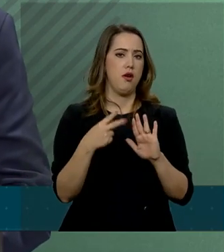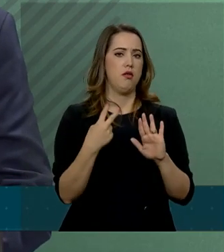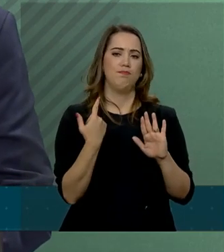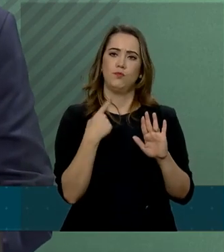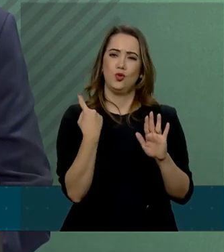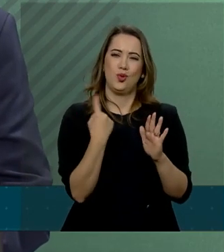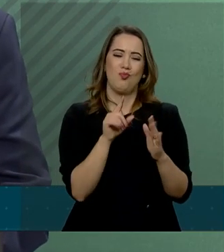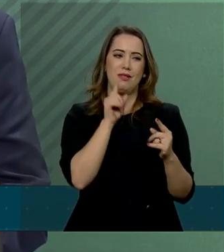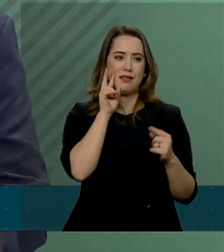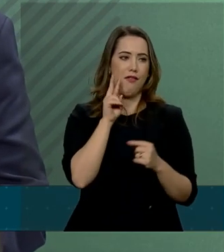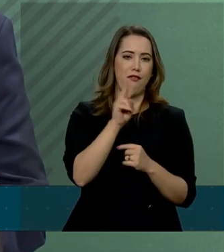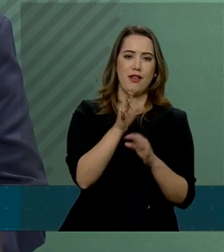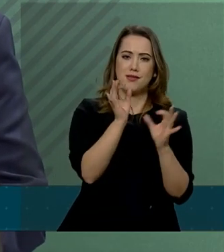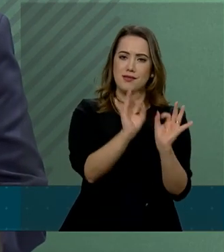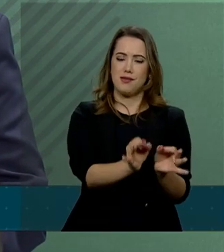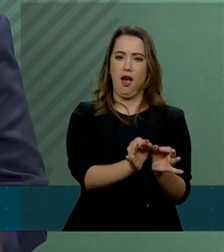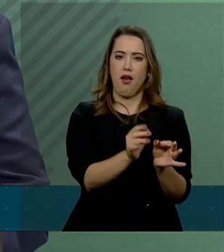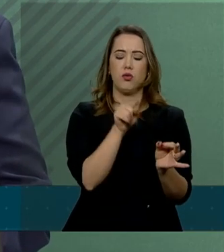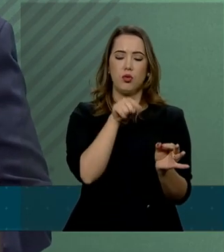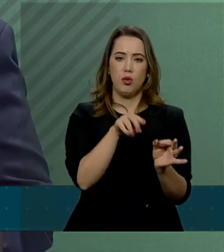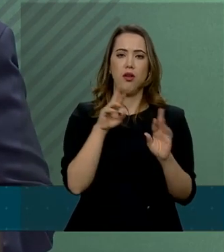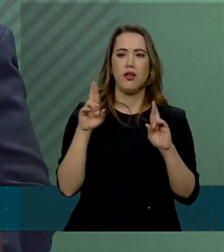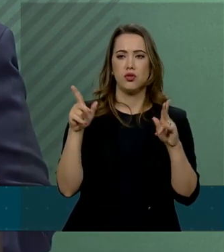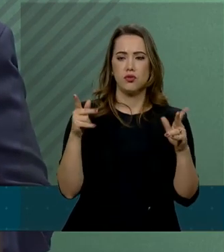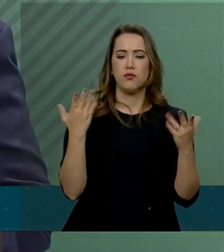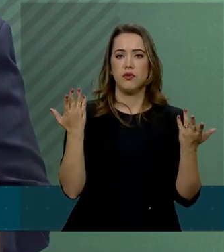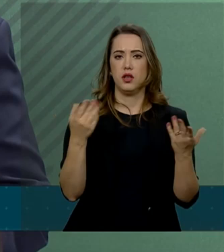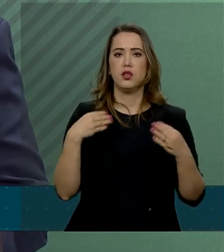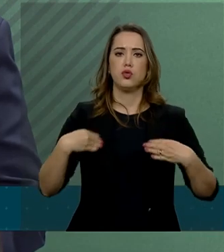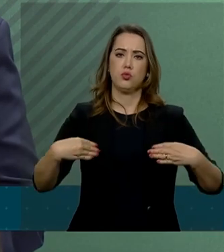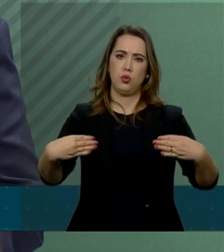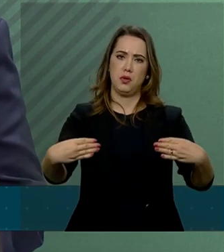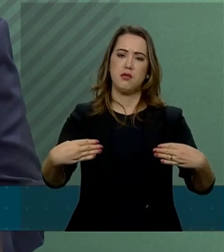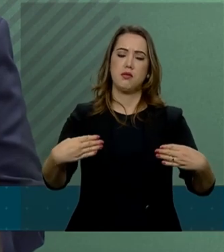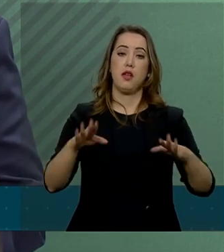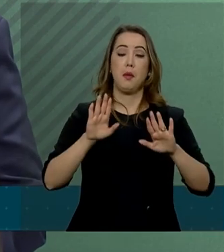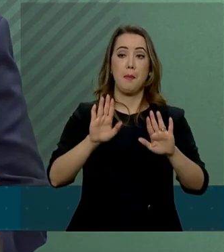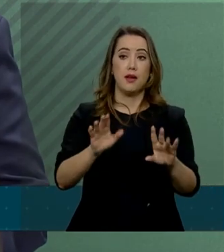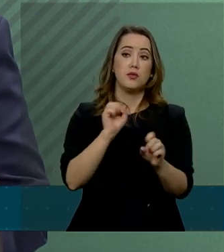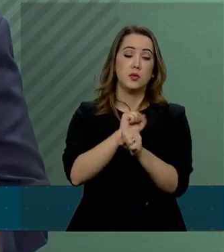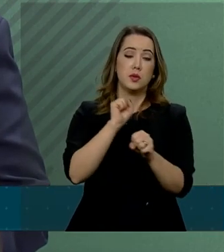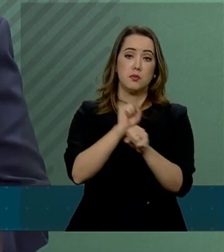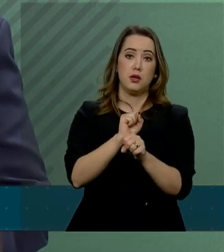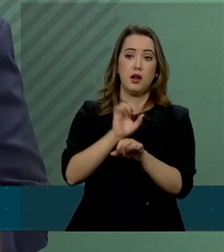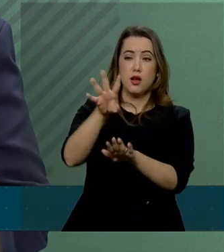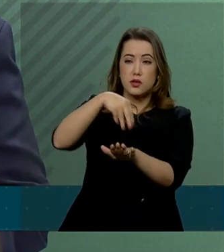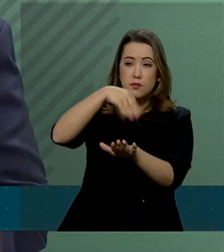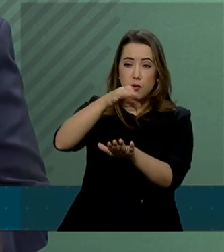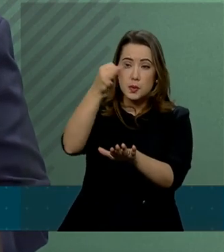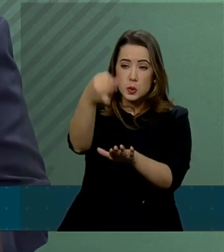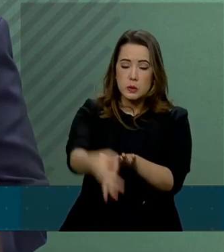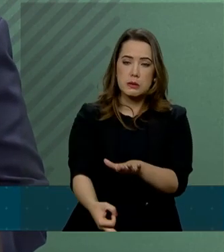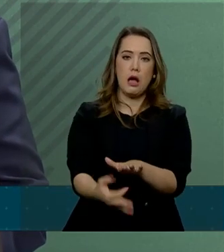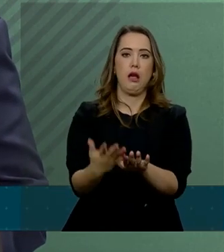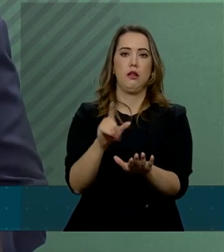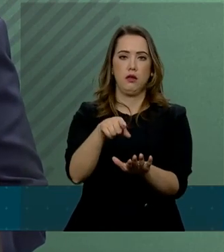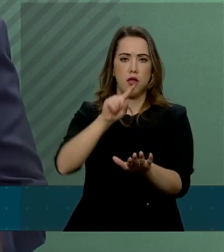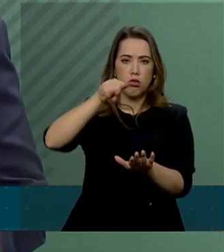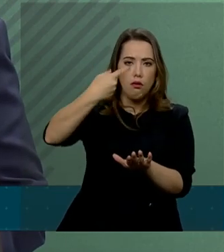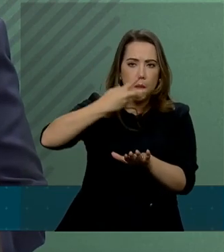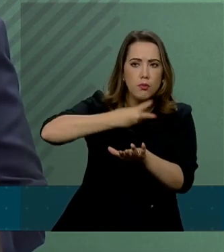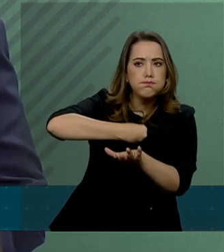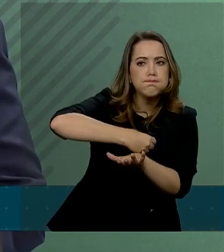confirma naquele que efetivamente utilizado pelo ministério mas vamos aguardar as informações mais precisas serão